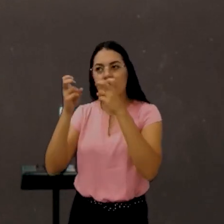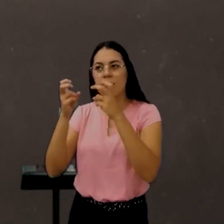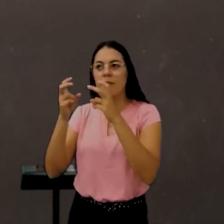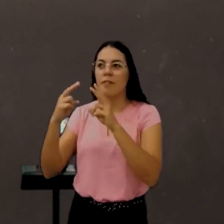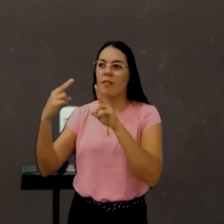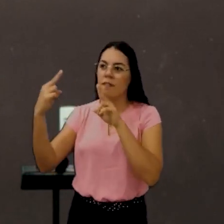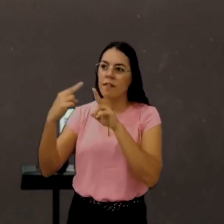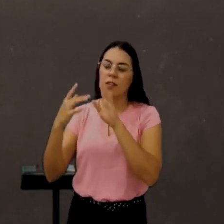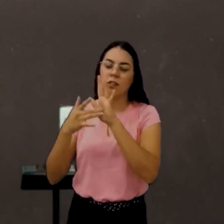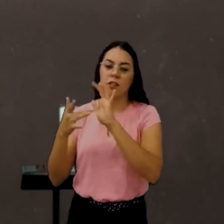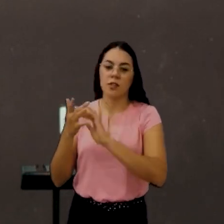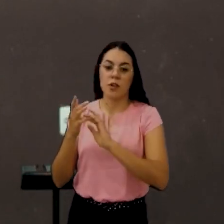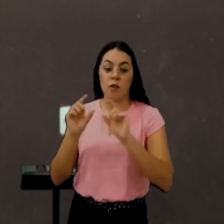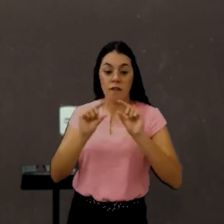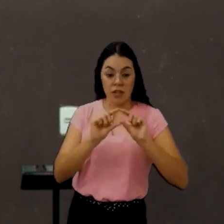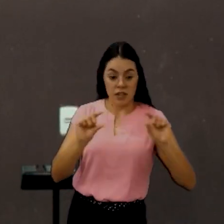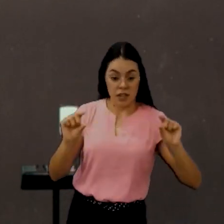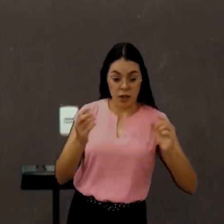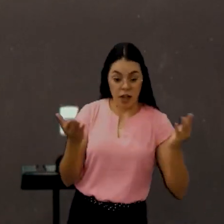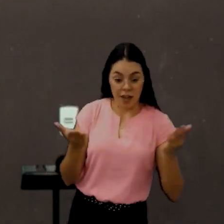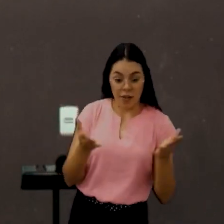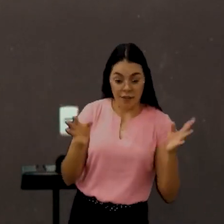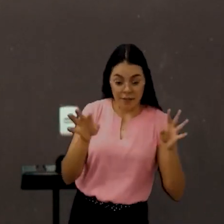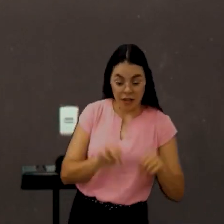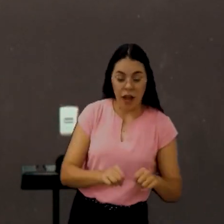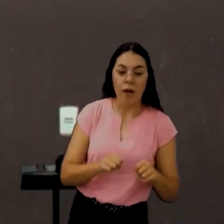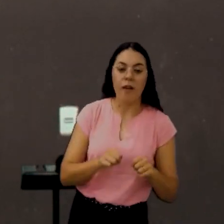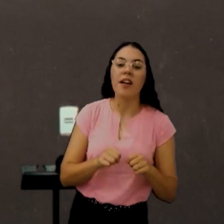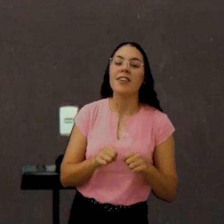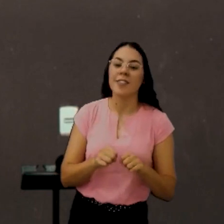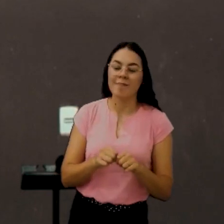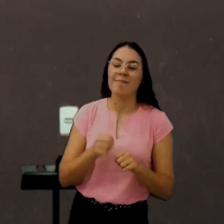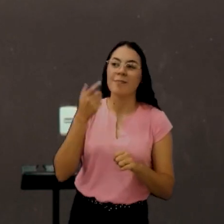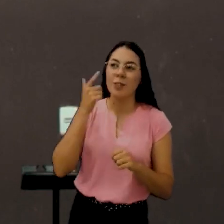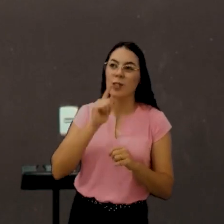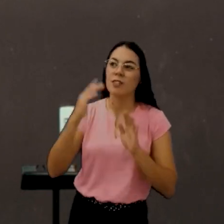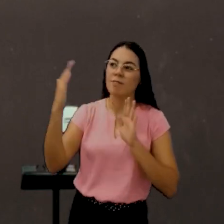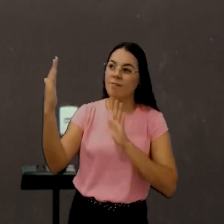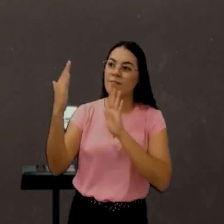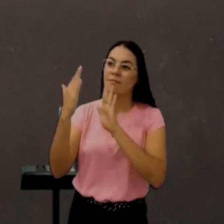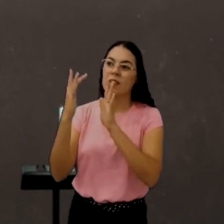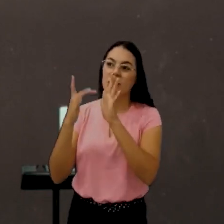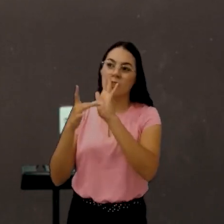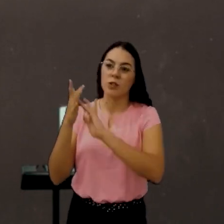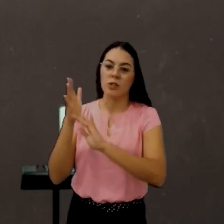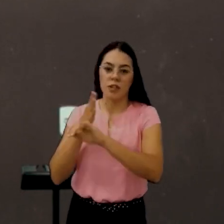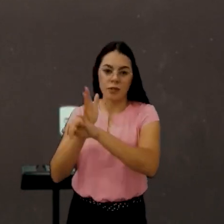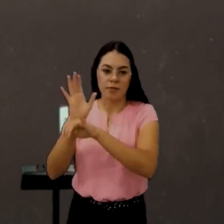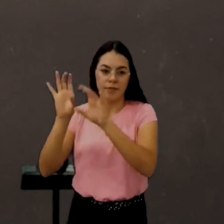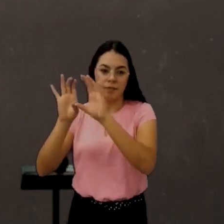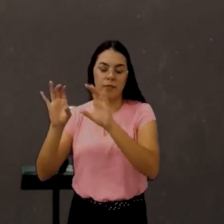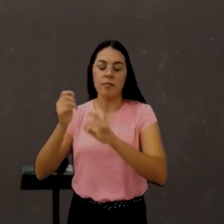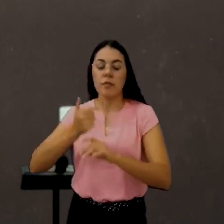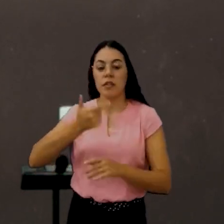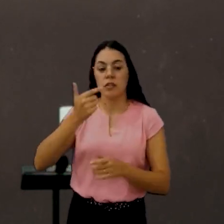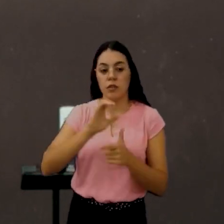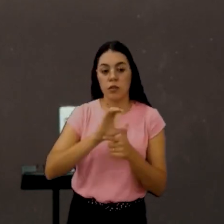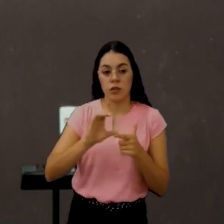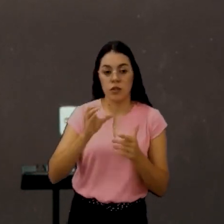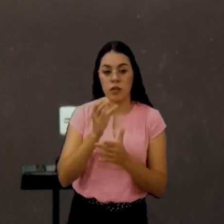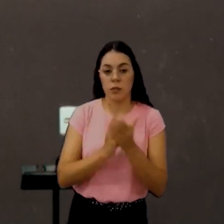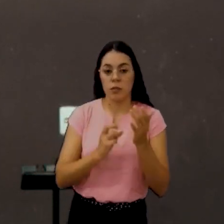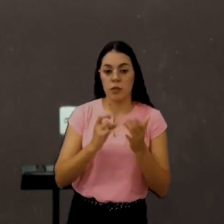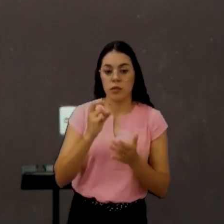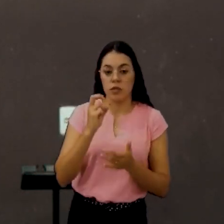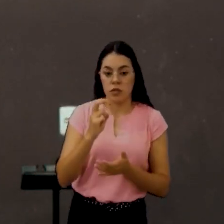que ele sempre esperou, ele poderia agora, finalmente, vê-lo face a face. 2 Coríntios capítulo 5, verso 1 a